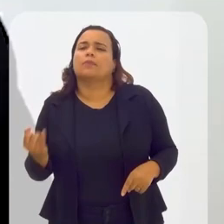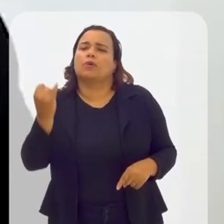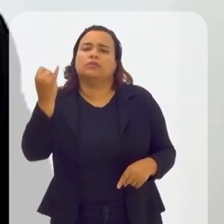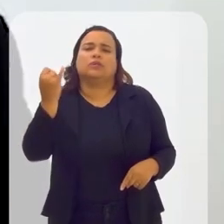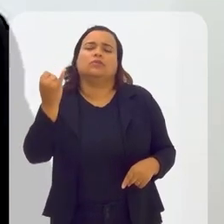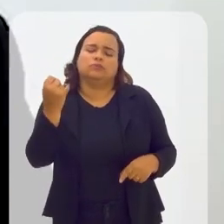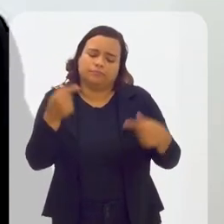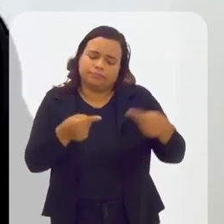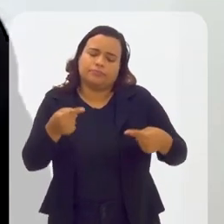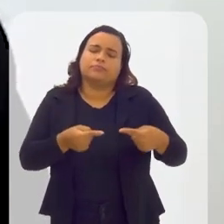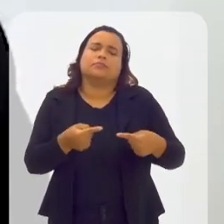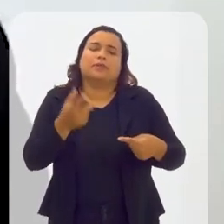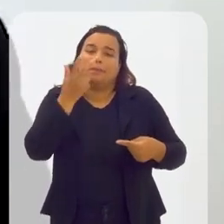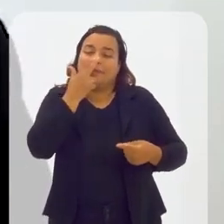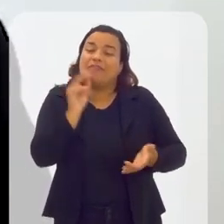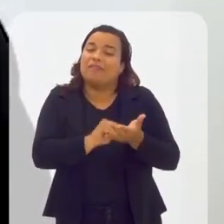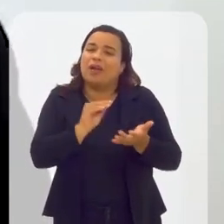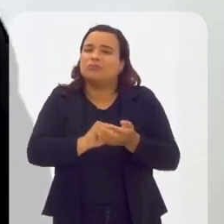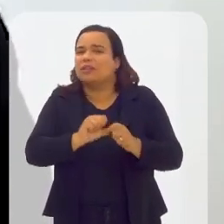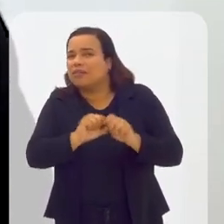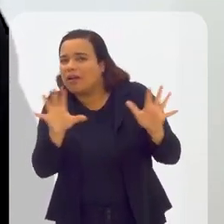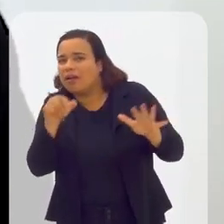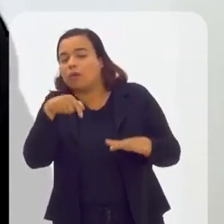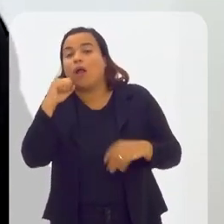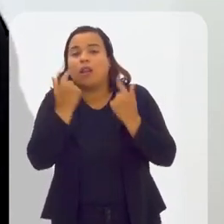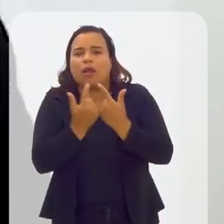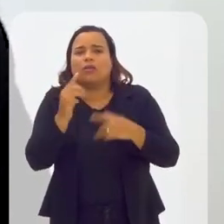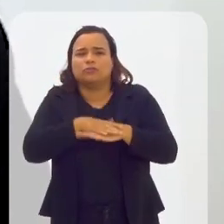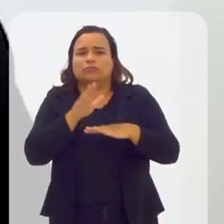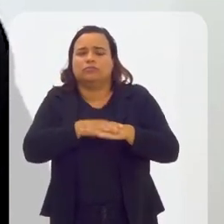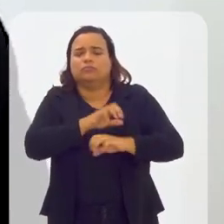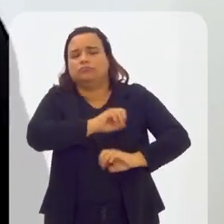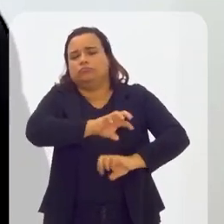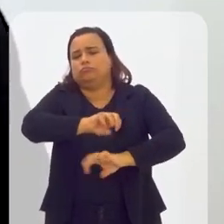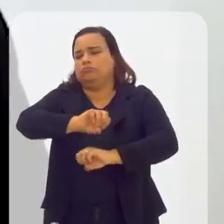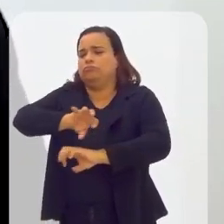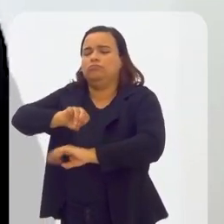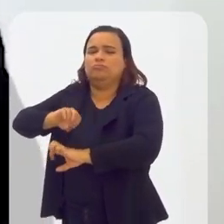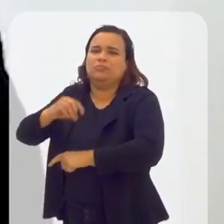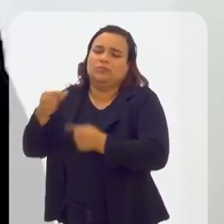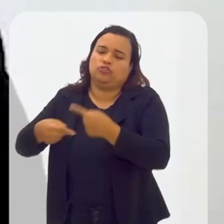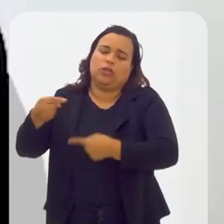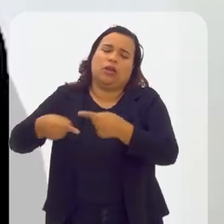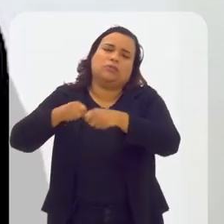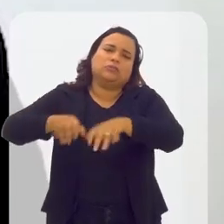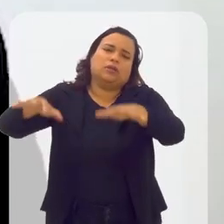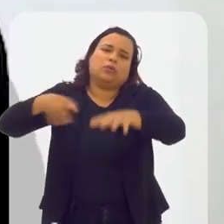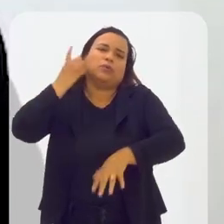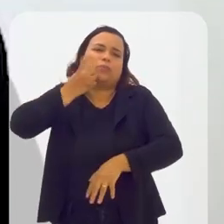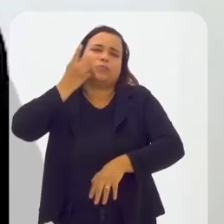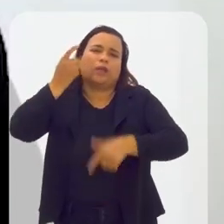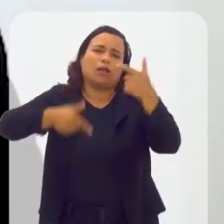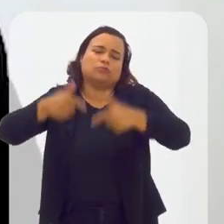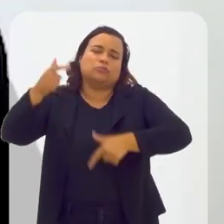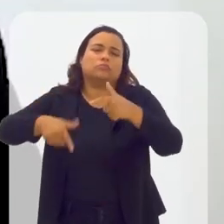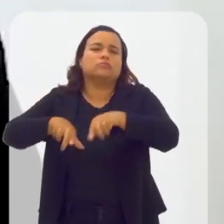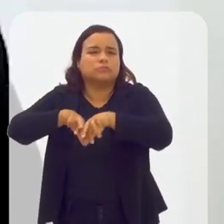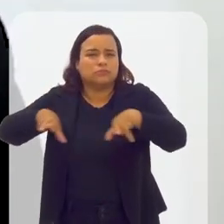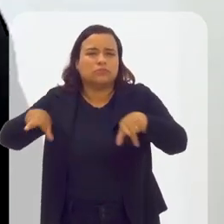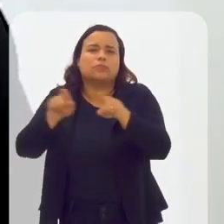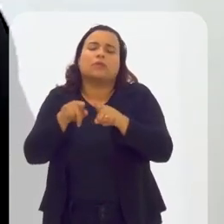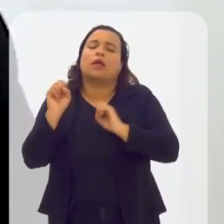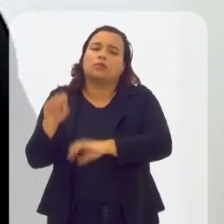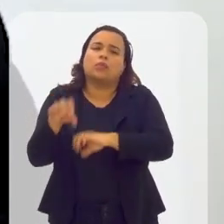clara para a cabeça das pessoas. Acho que a Alerj tem um papel educacional com a próxima geração que vem aí de